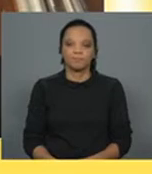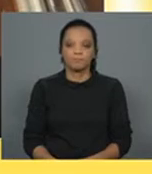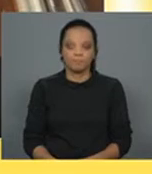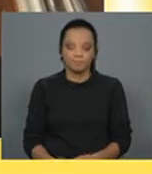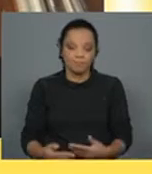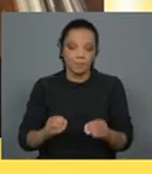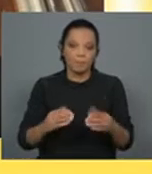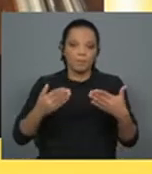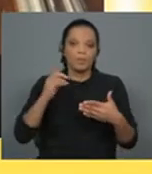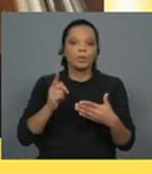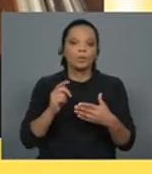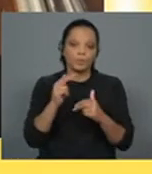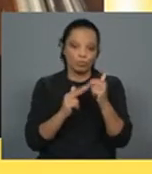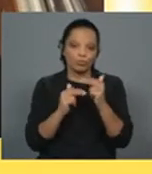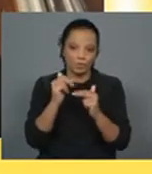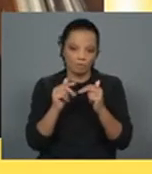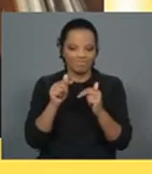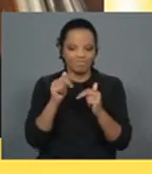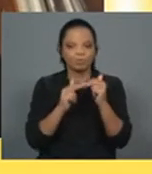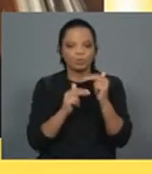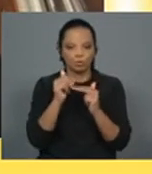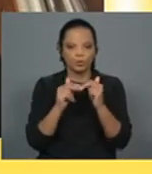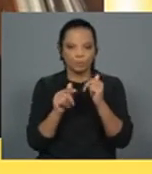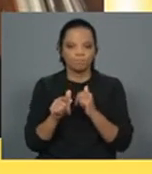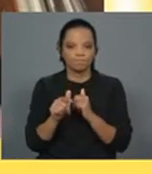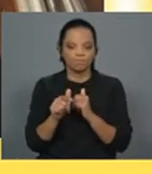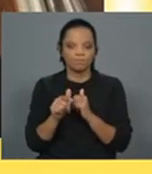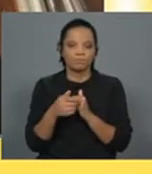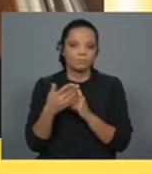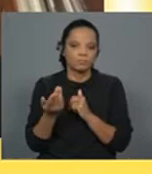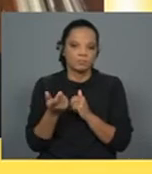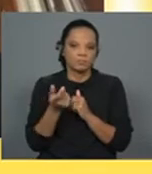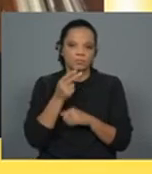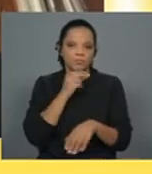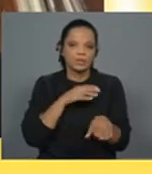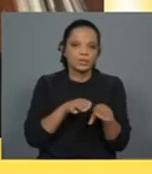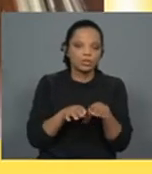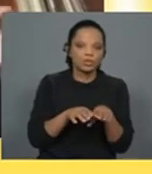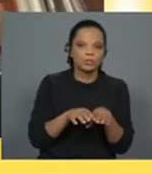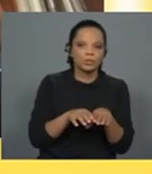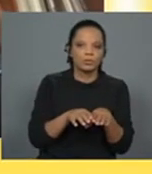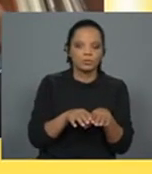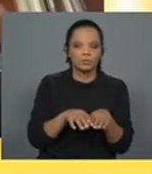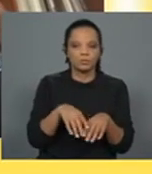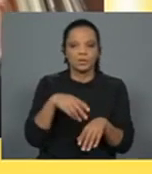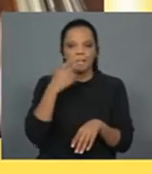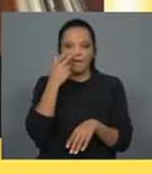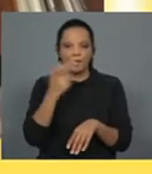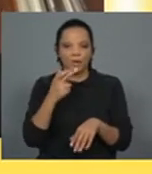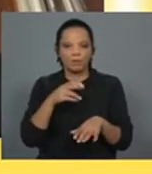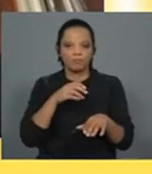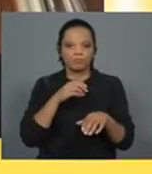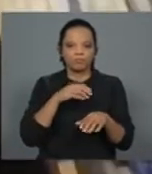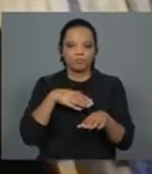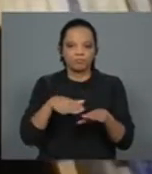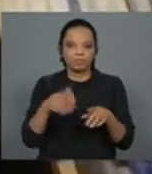a construção, não é? A construção, podemos ter um sismo de fraca magnitude, magnitude